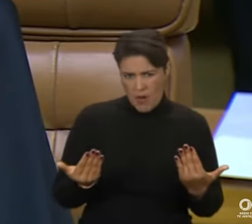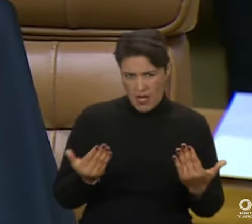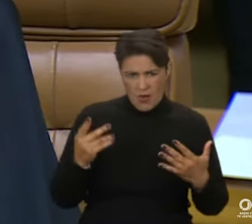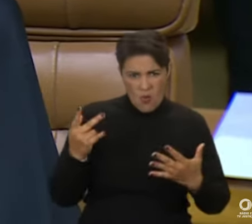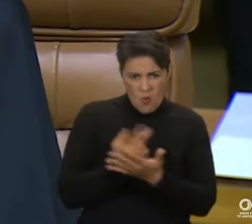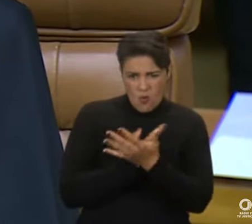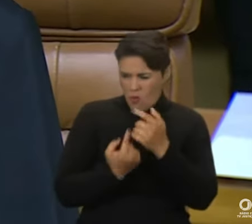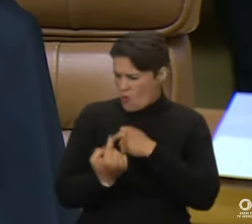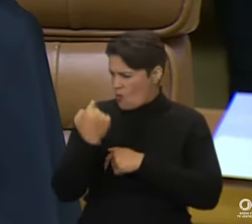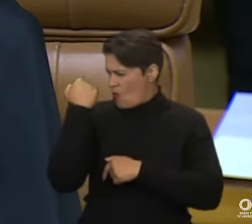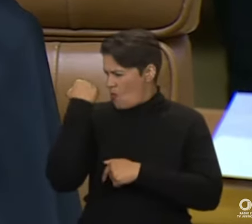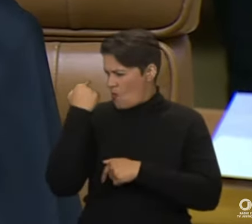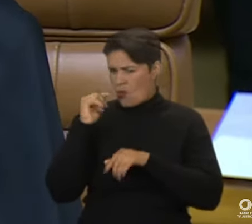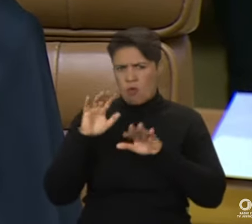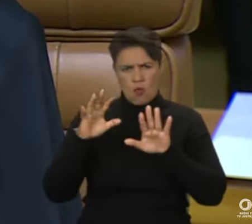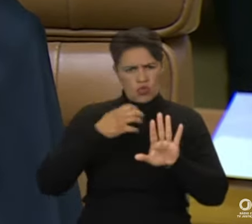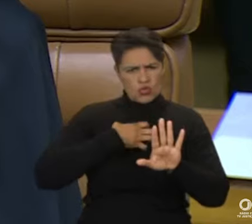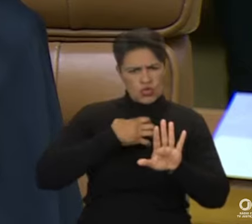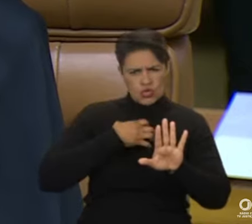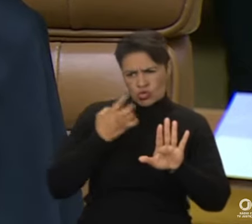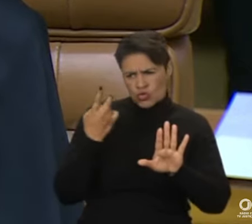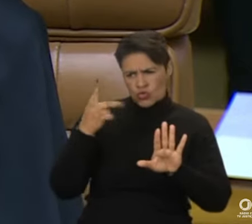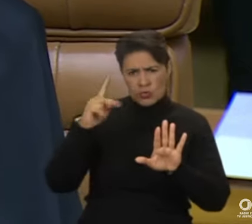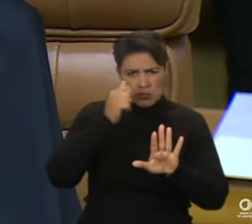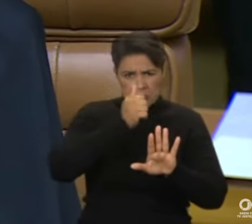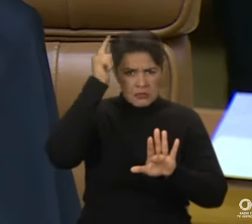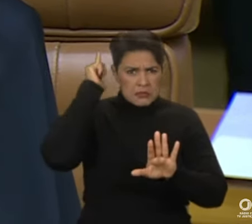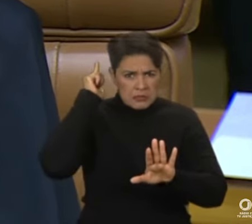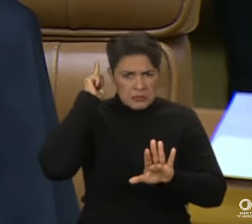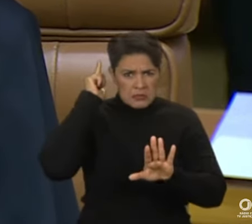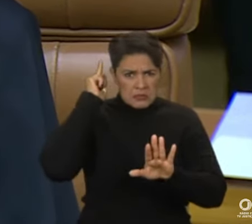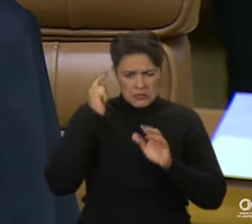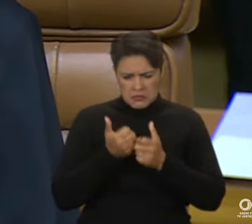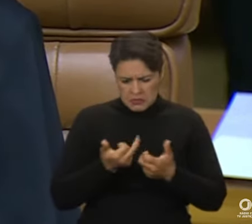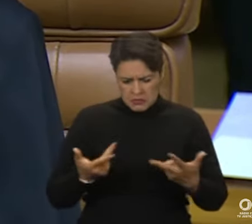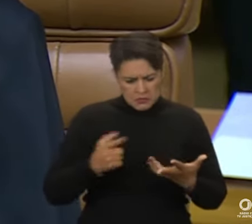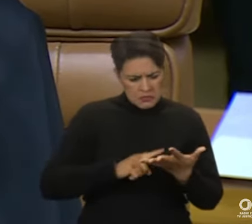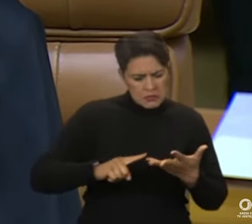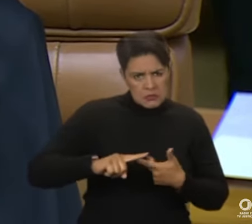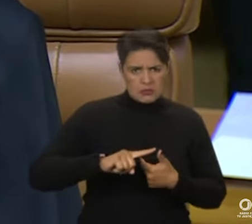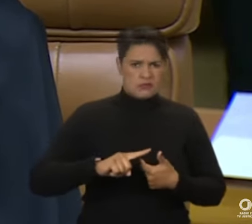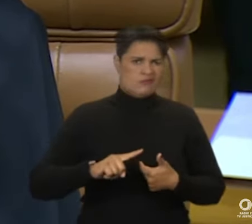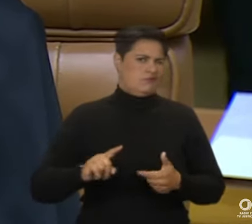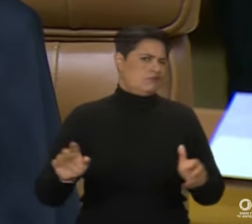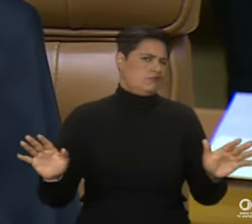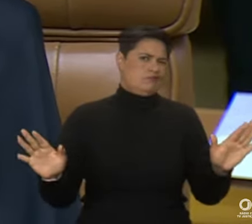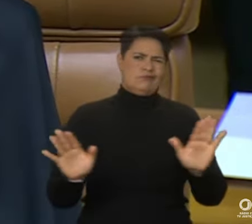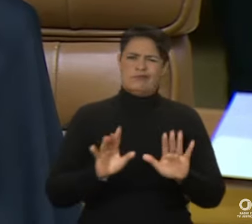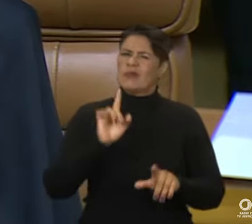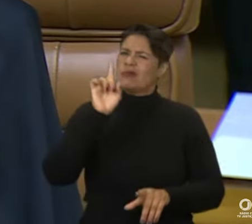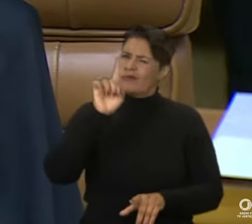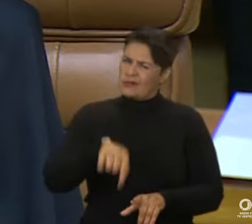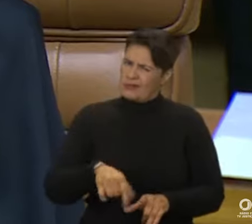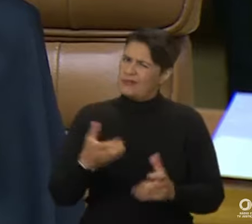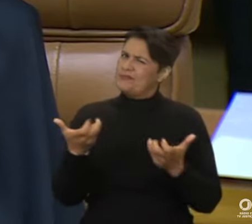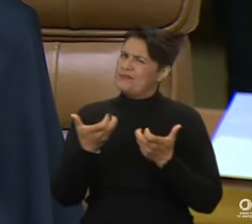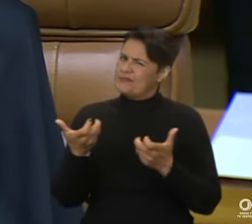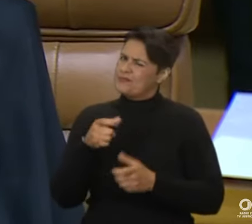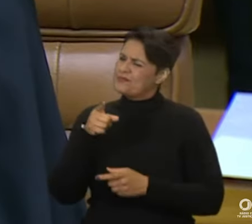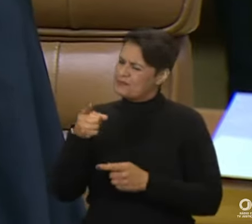com a forma de condução do ministro Alexandre nos procedimentos em curso nesta corte são uma tentativa desesperada